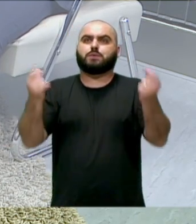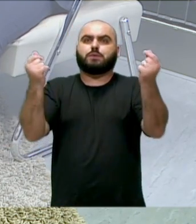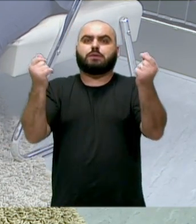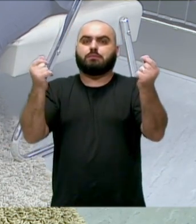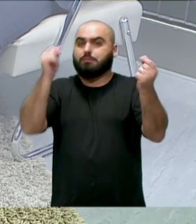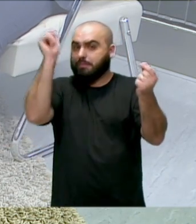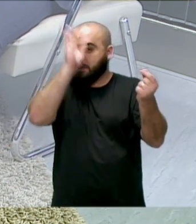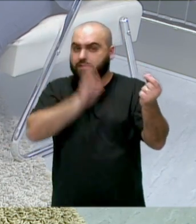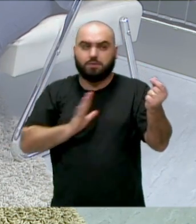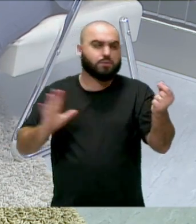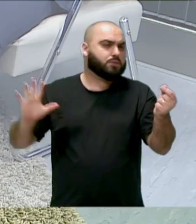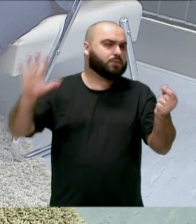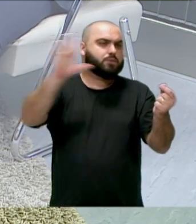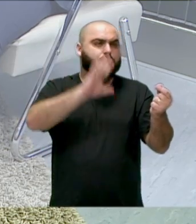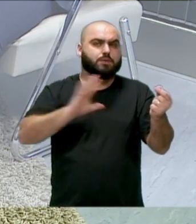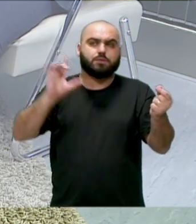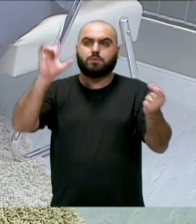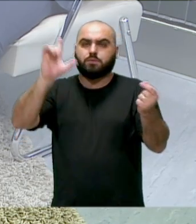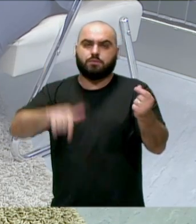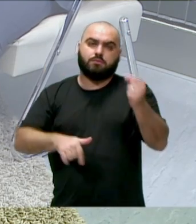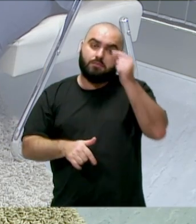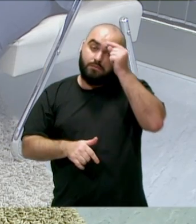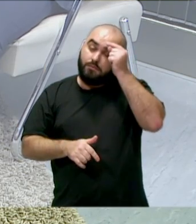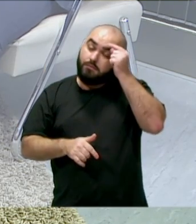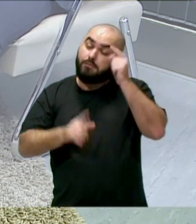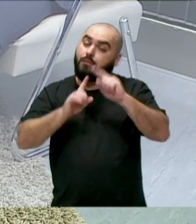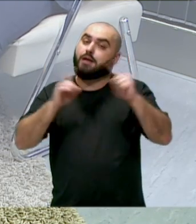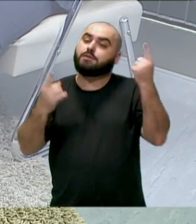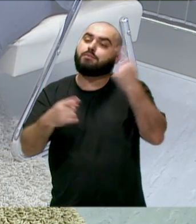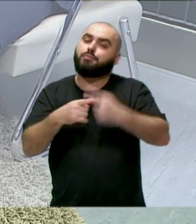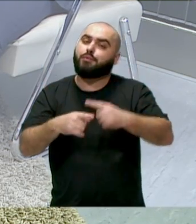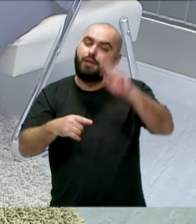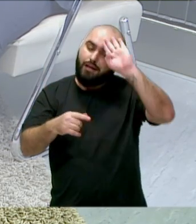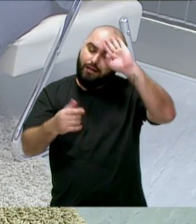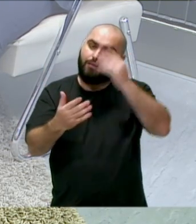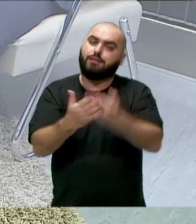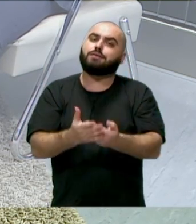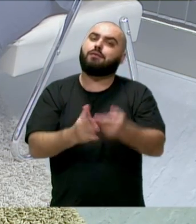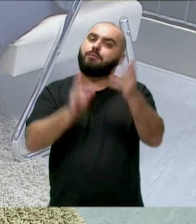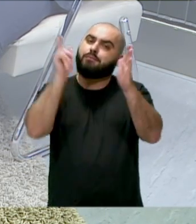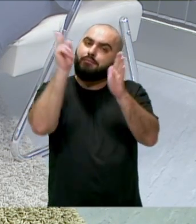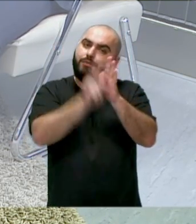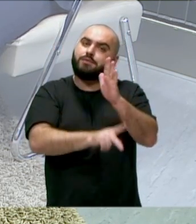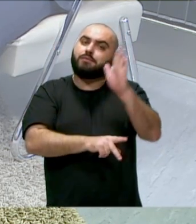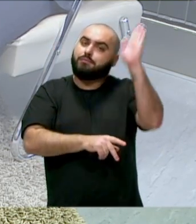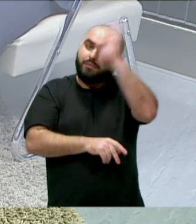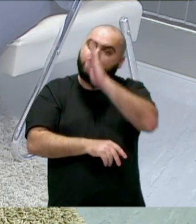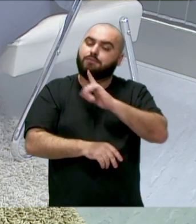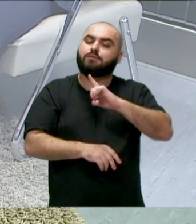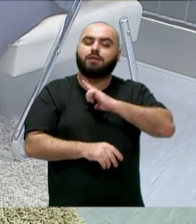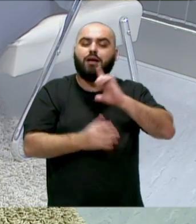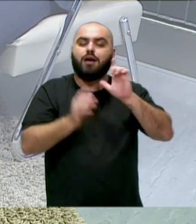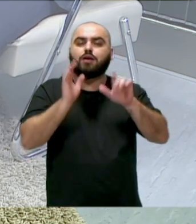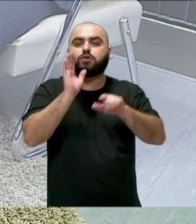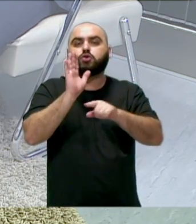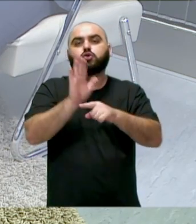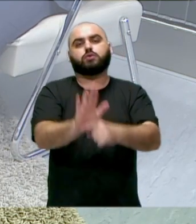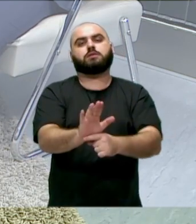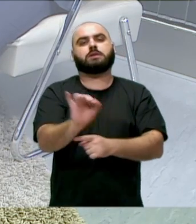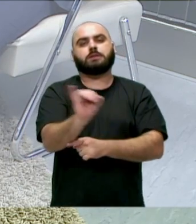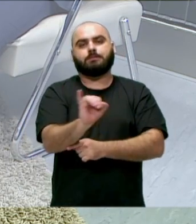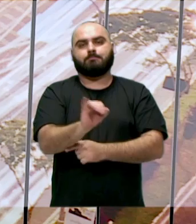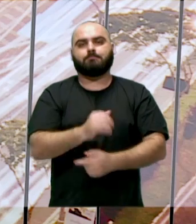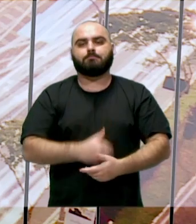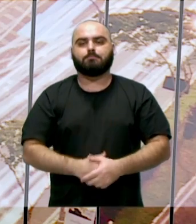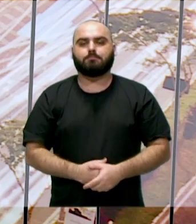dentro da esfera política, mas é por acreditar num projeto que a União Brasil tem para Itajaí. E como que o senhor avalia o